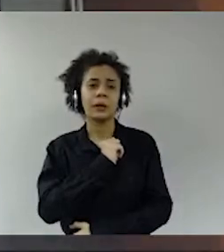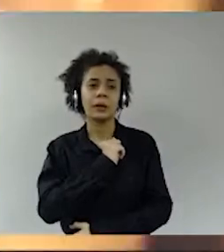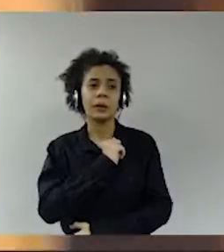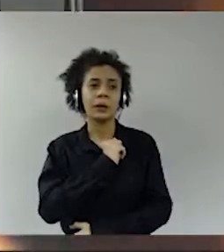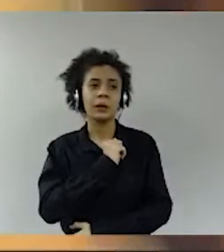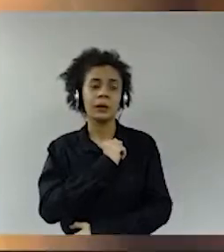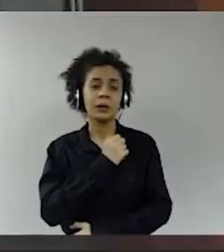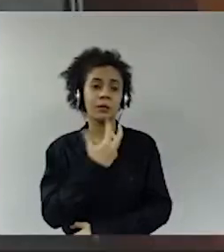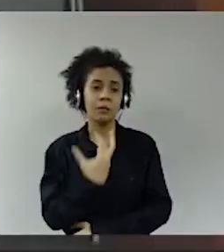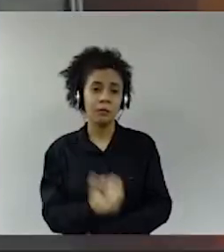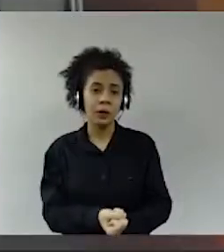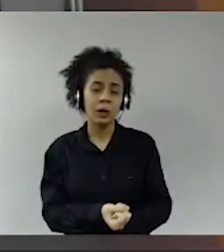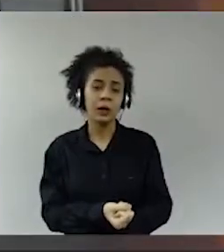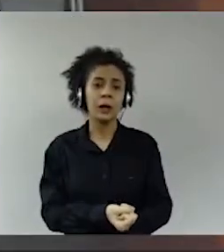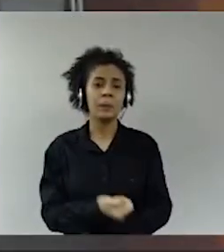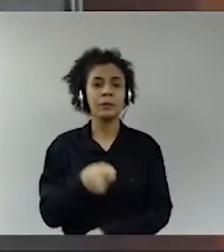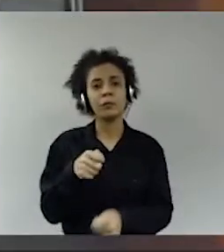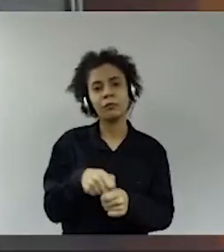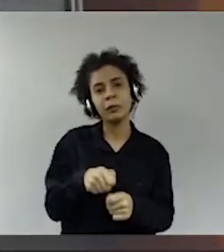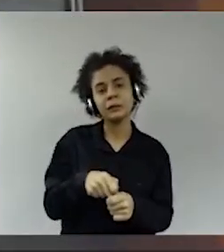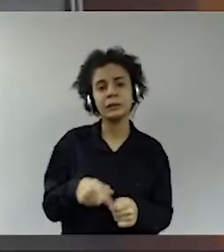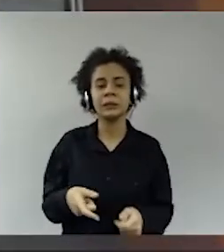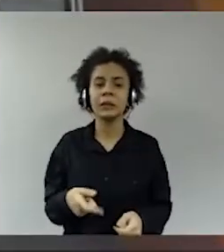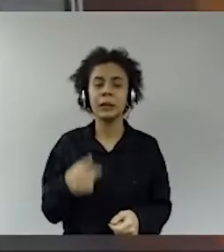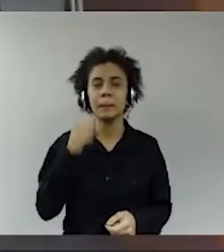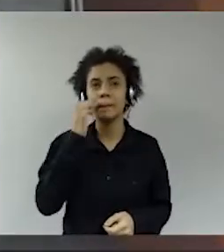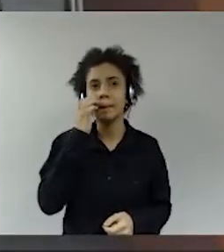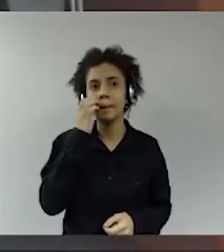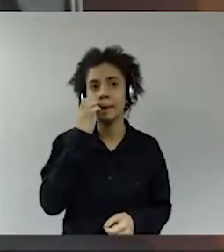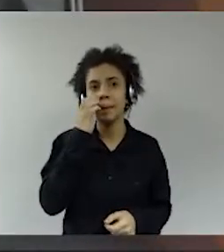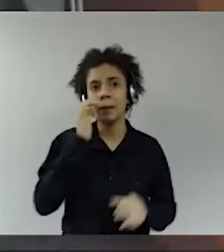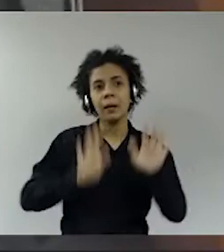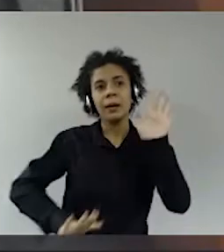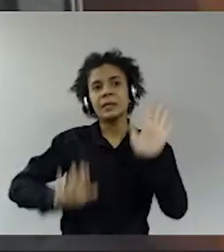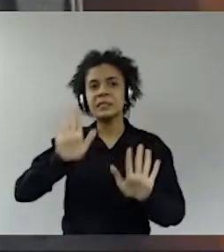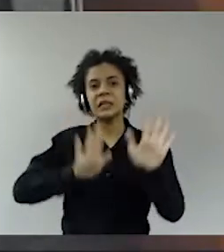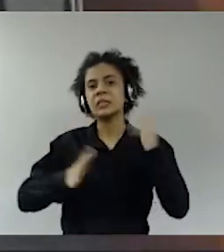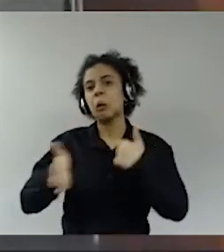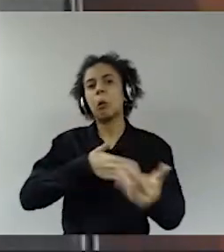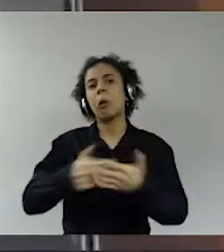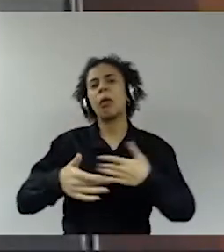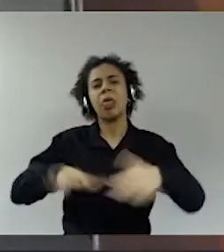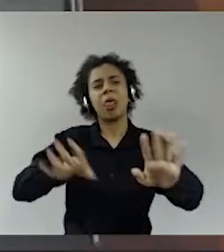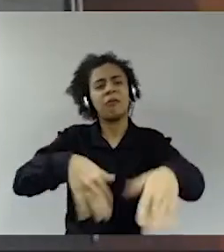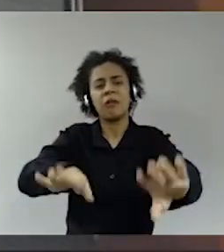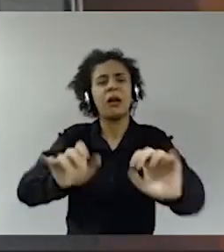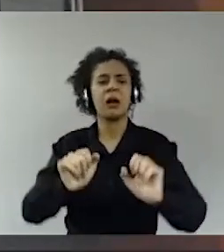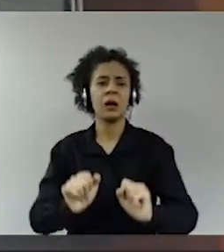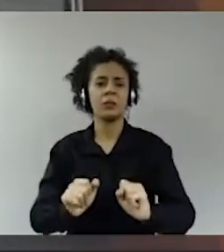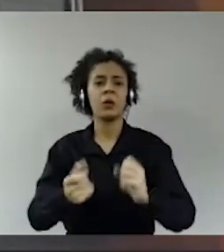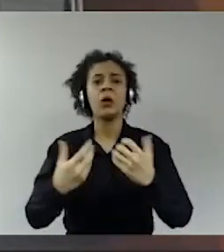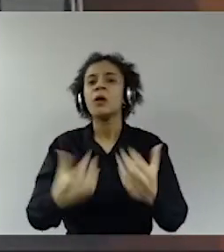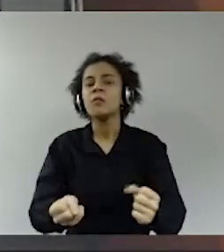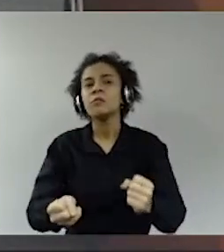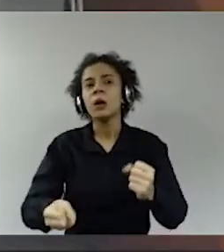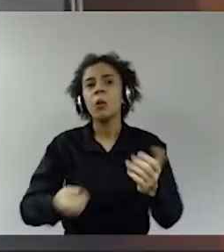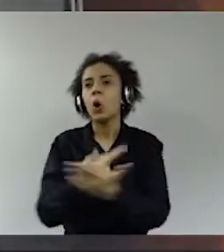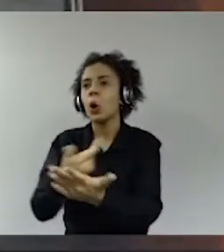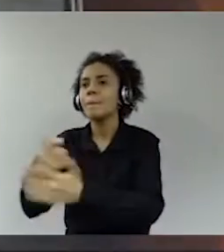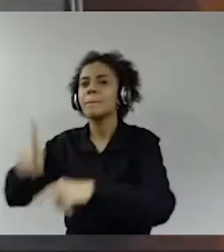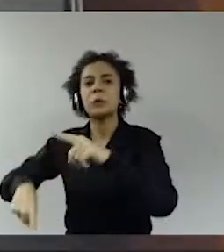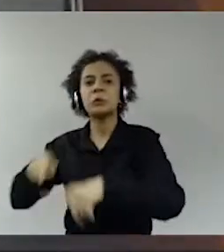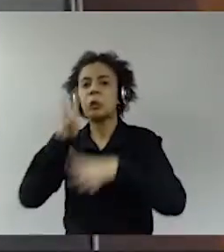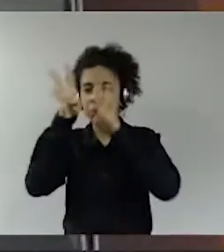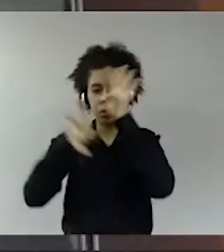vamos fazer uma licitação de qualquer maneira, vamos adquirir produtos de